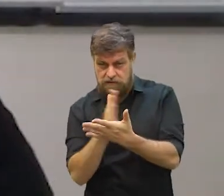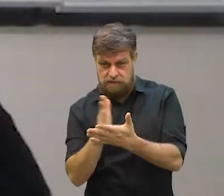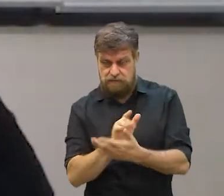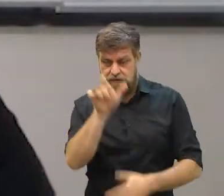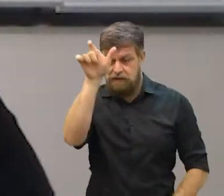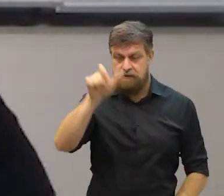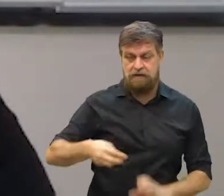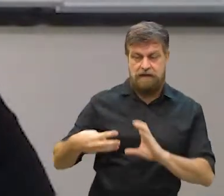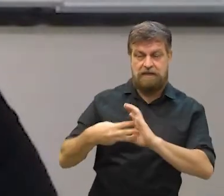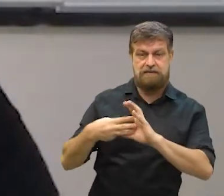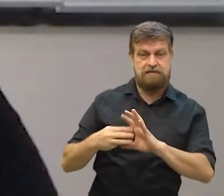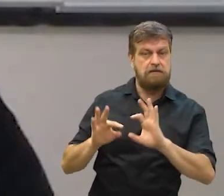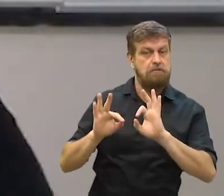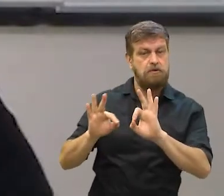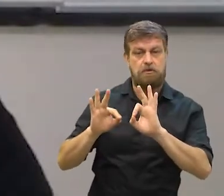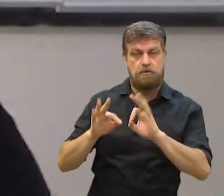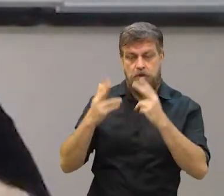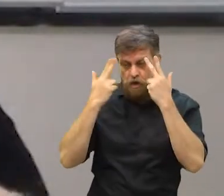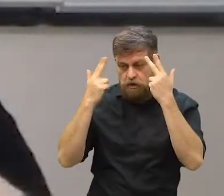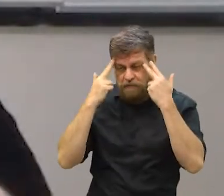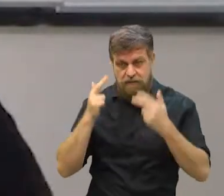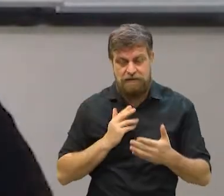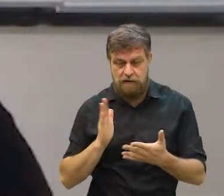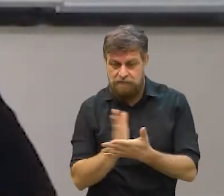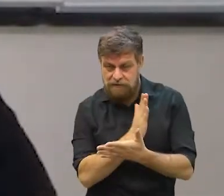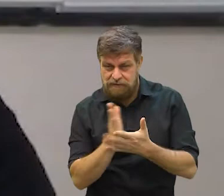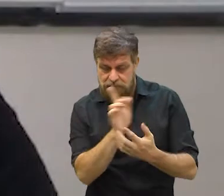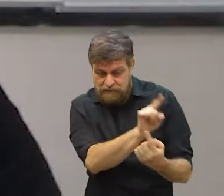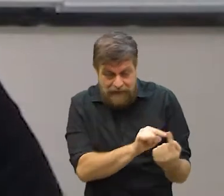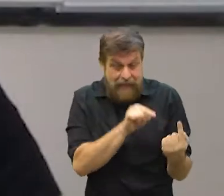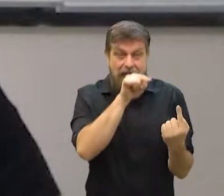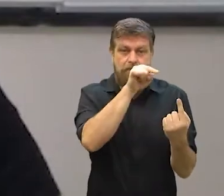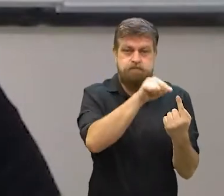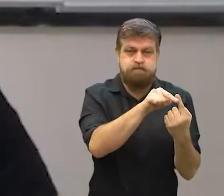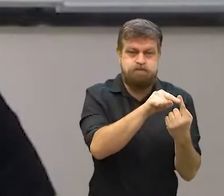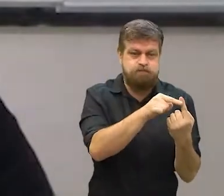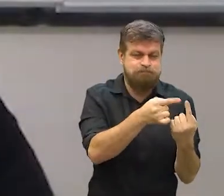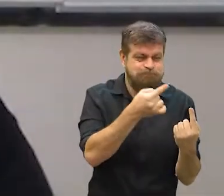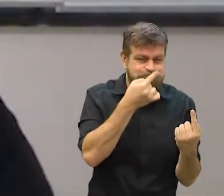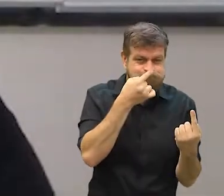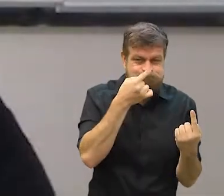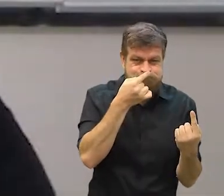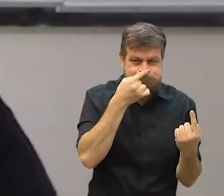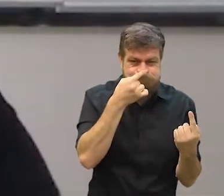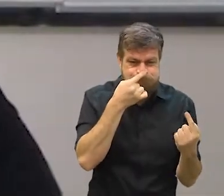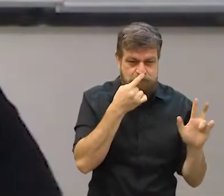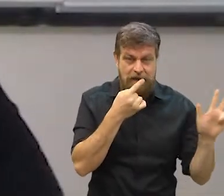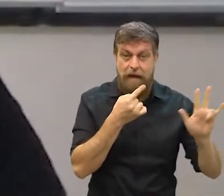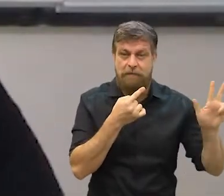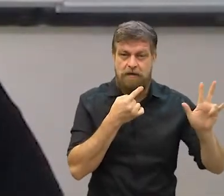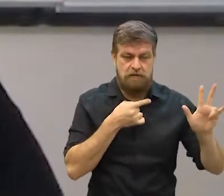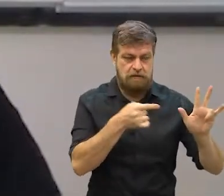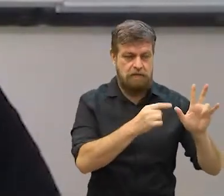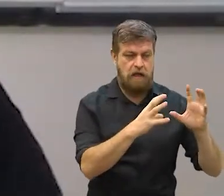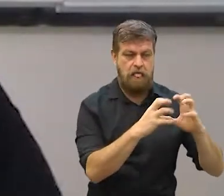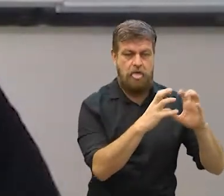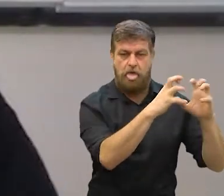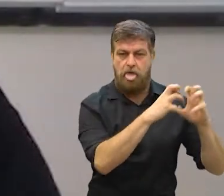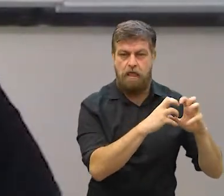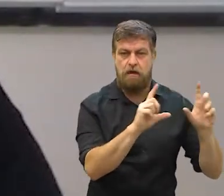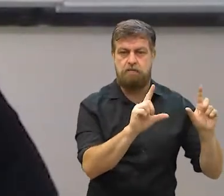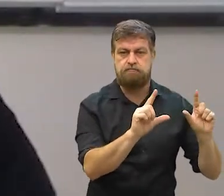lesar células sãs. Isso se chama apoptose. Então, ela aumenta isso. Então,